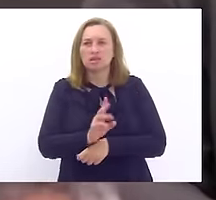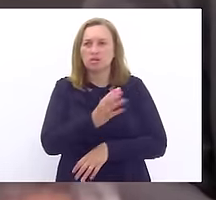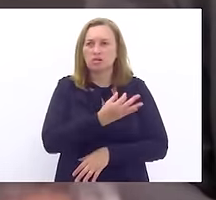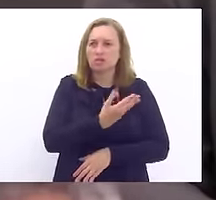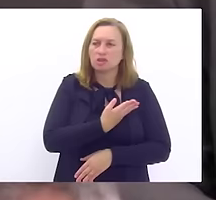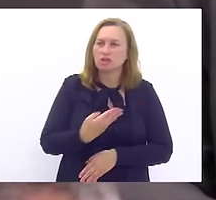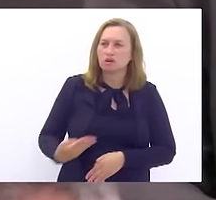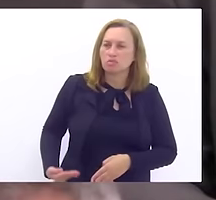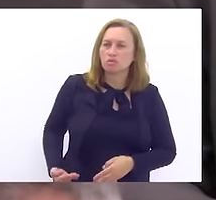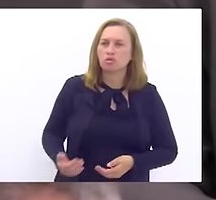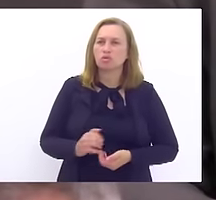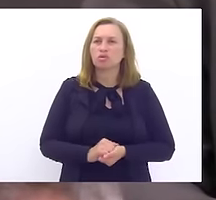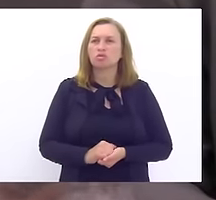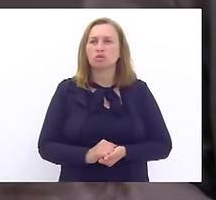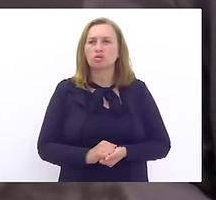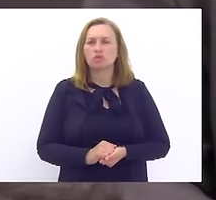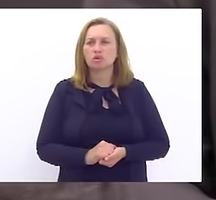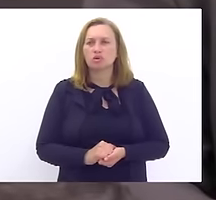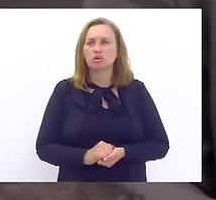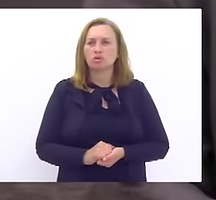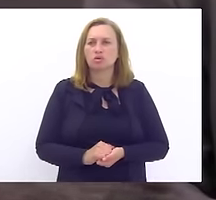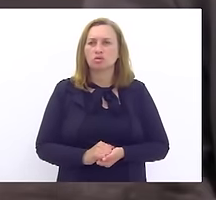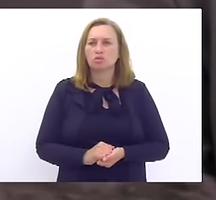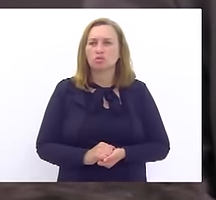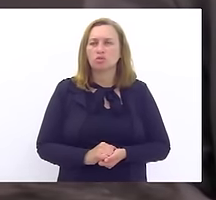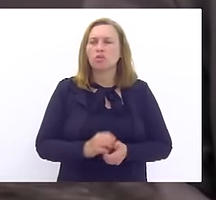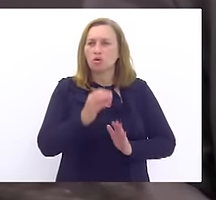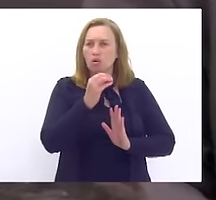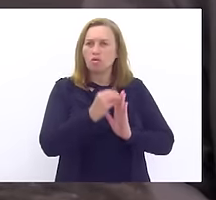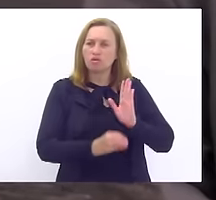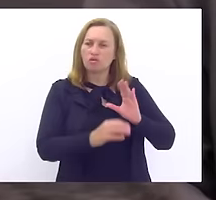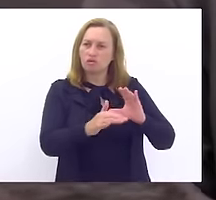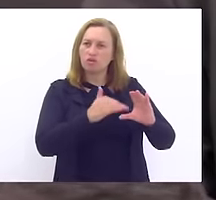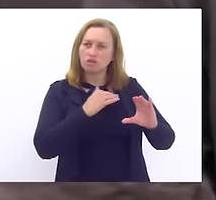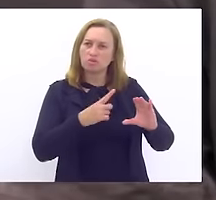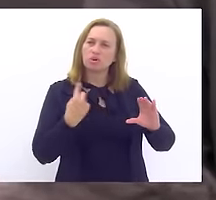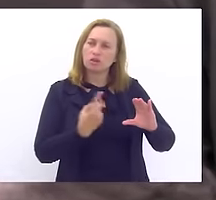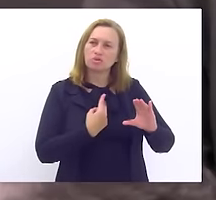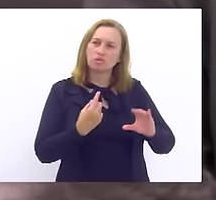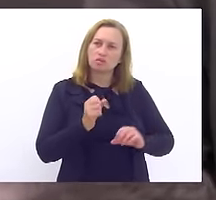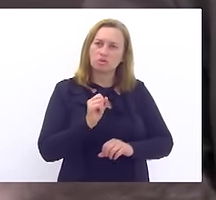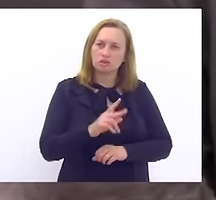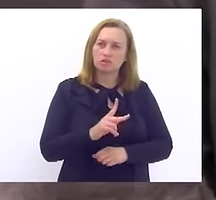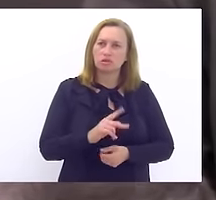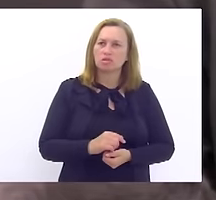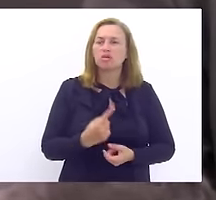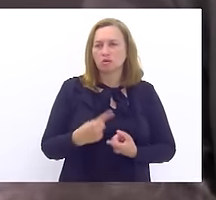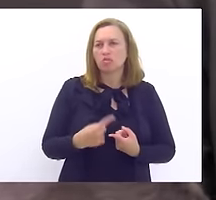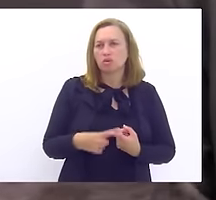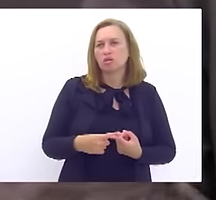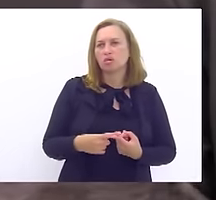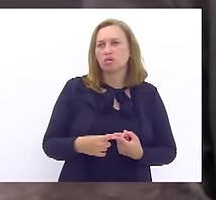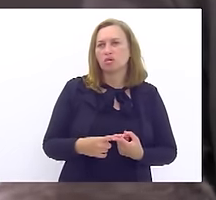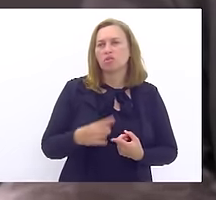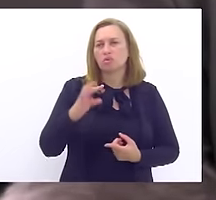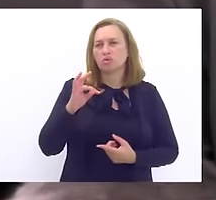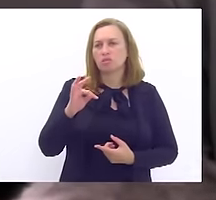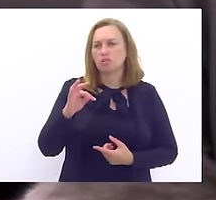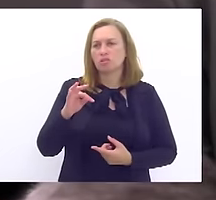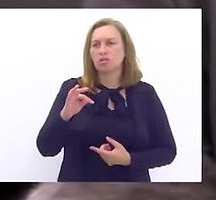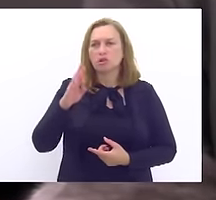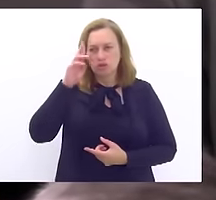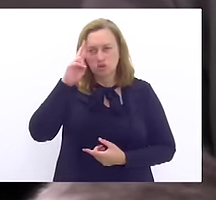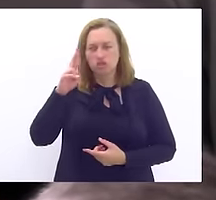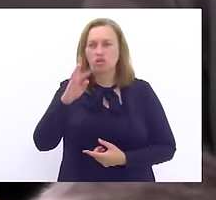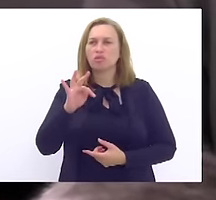a natureza elas são sigilosas então o ofício para nós foi suficiente porque foi o comandante do batalhão que